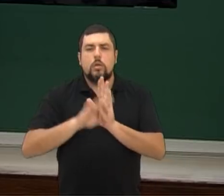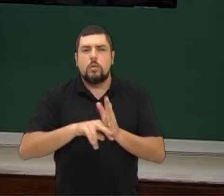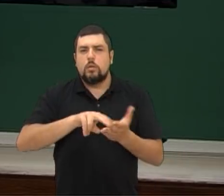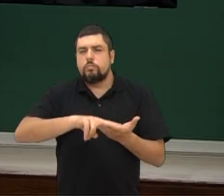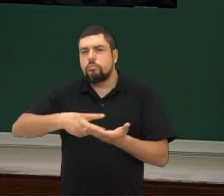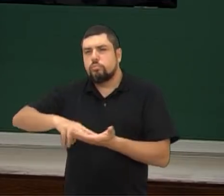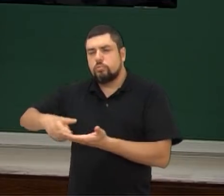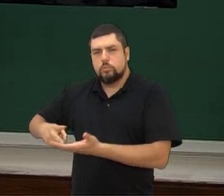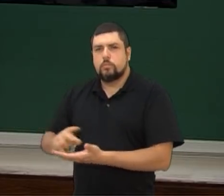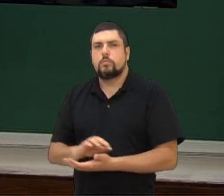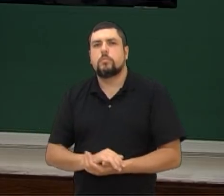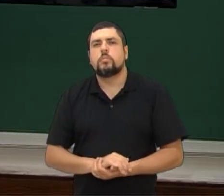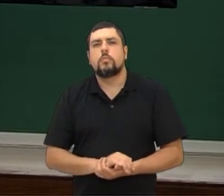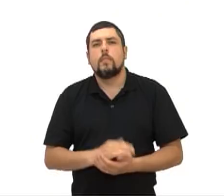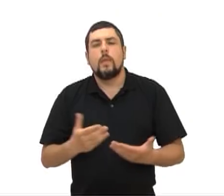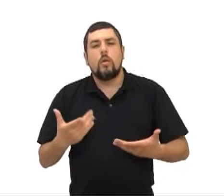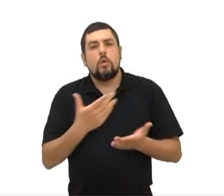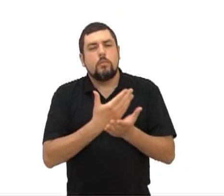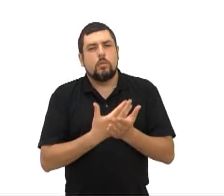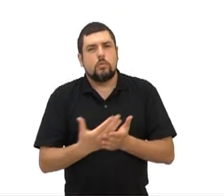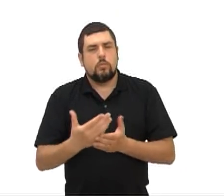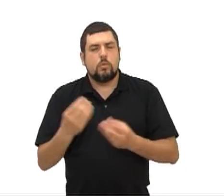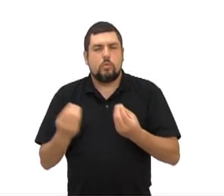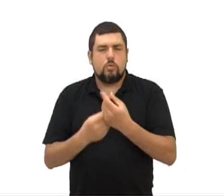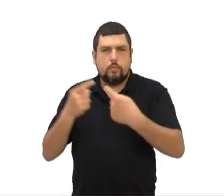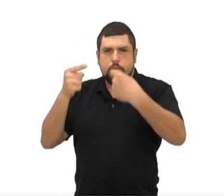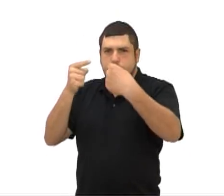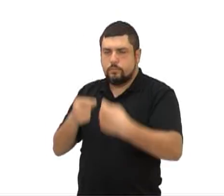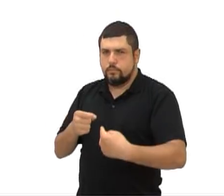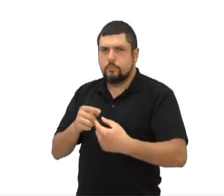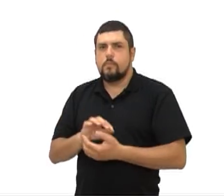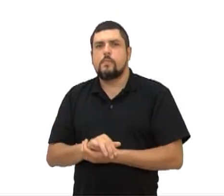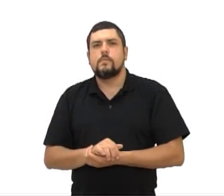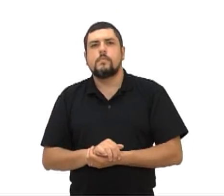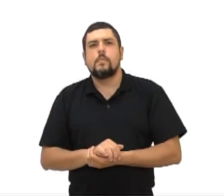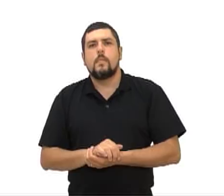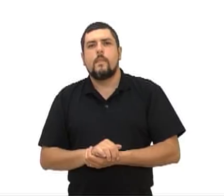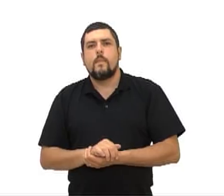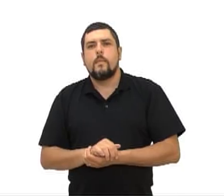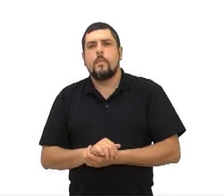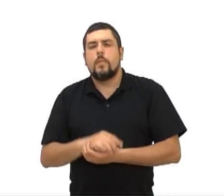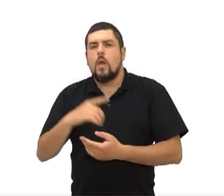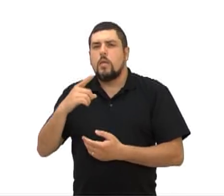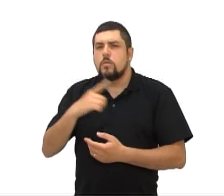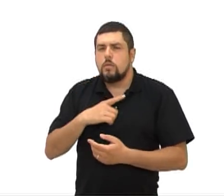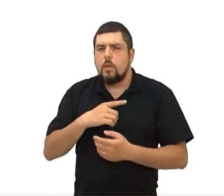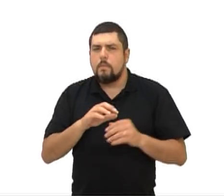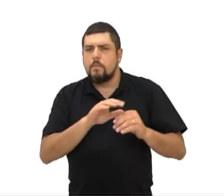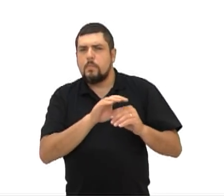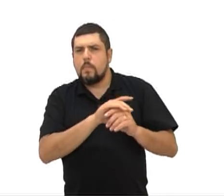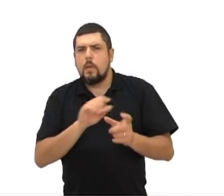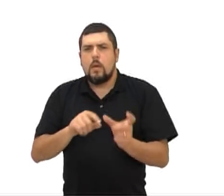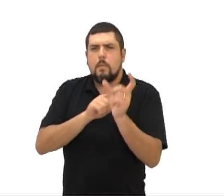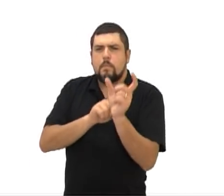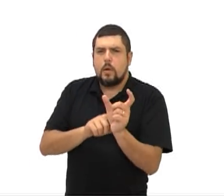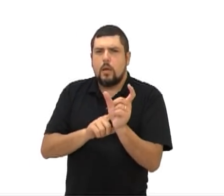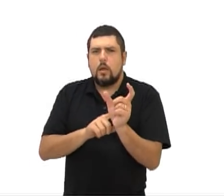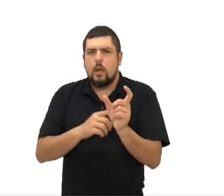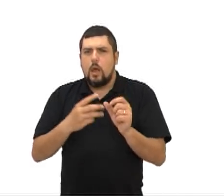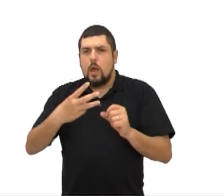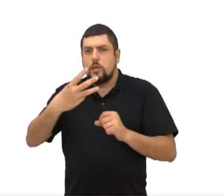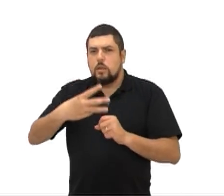Para a gente começar, claro que eu trouxe um quiz para vocês. Possui acento diferencial na terceira pessoa